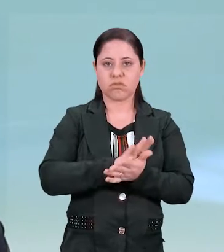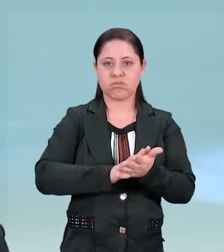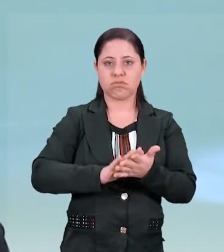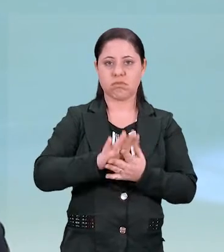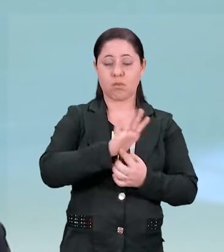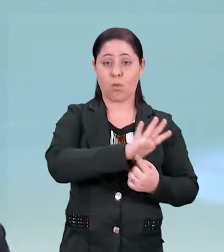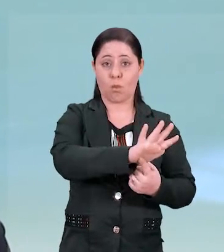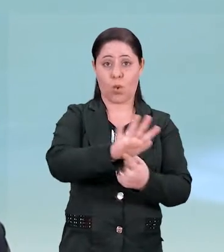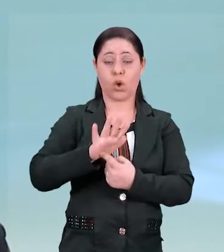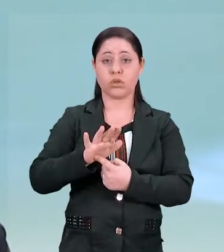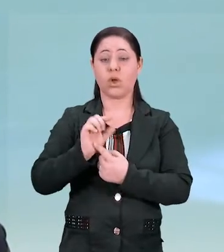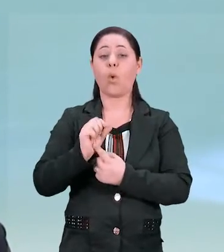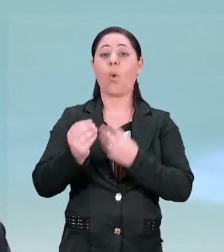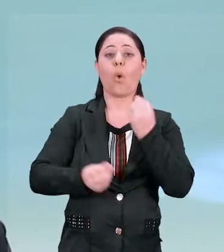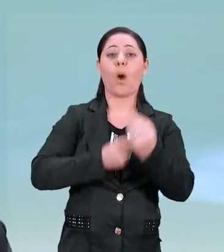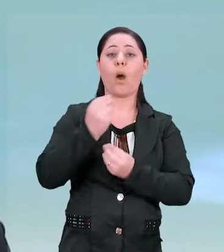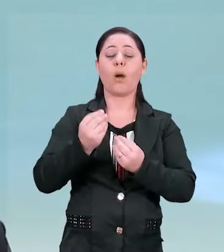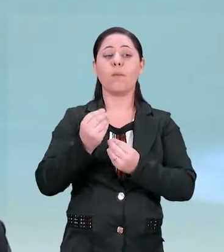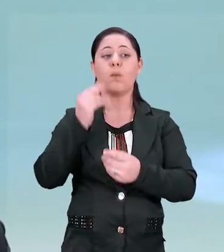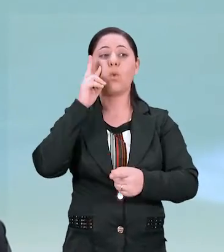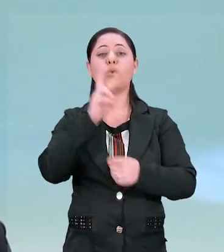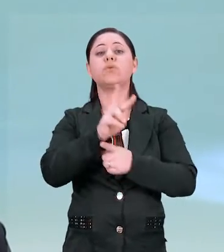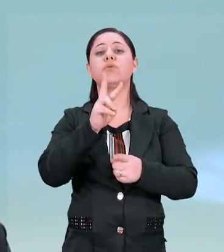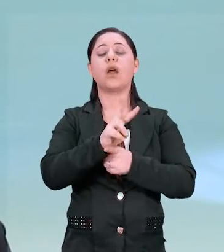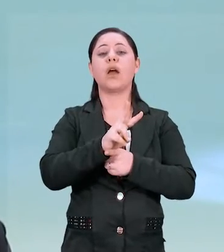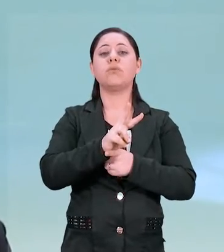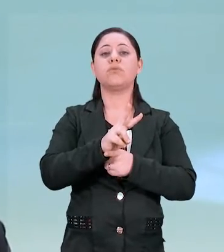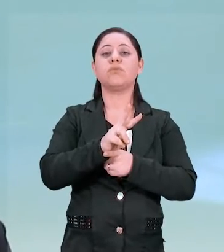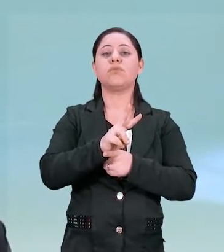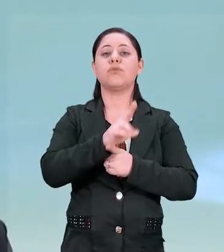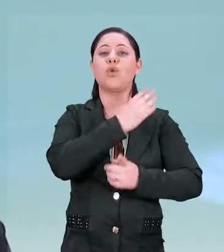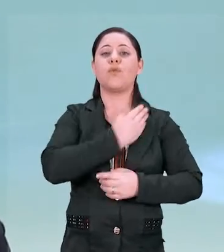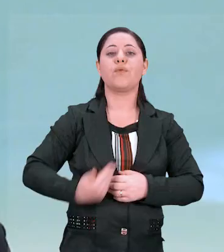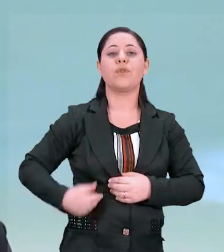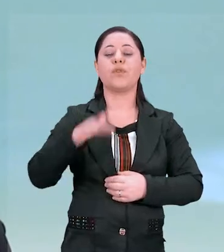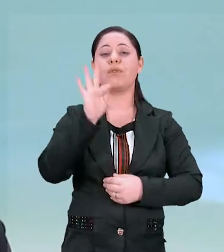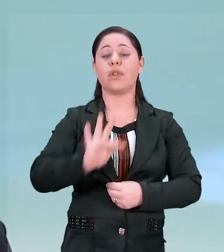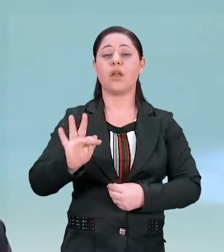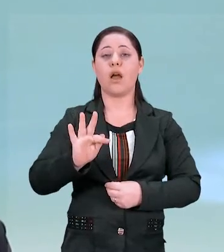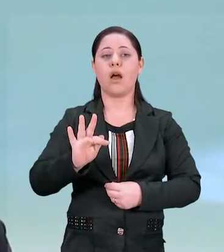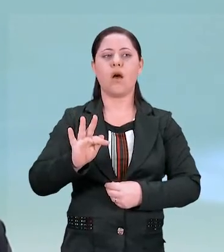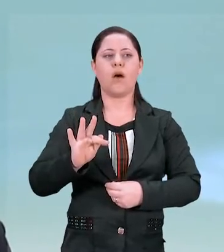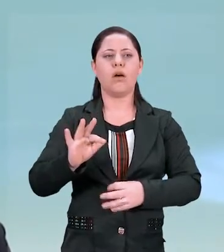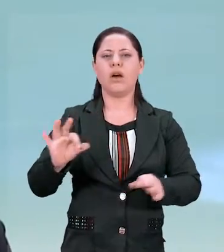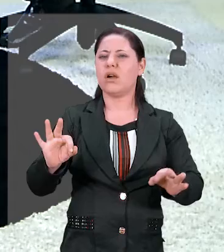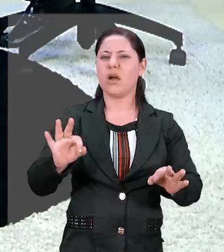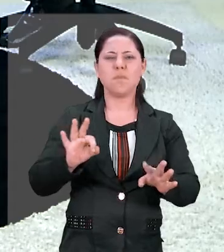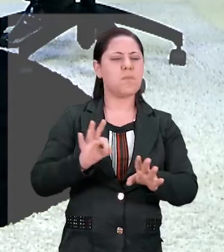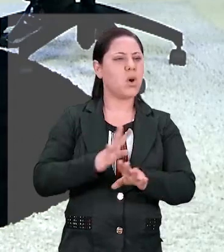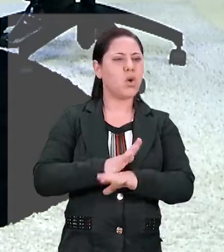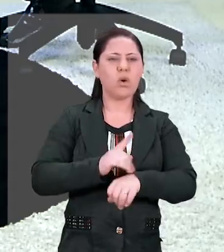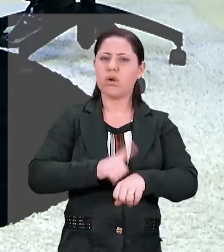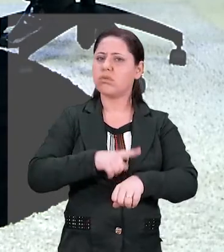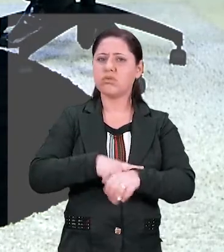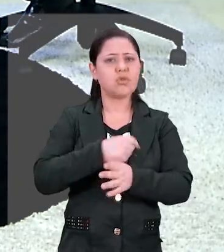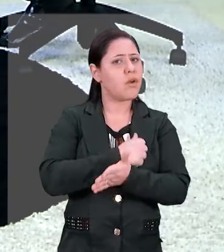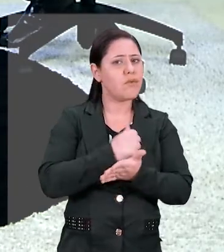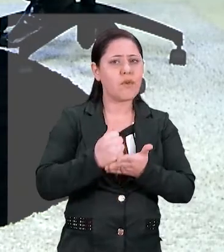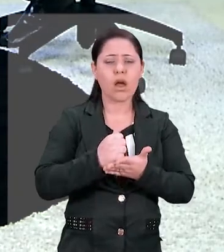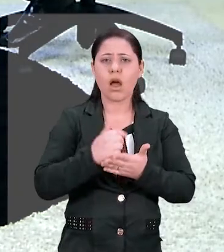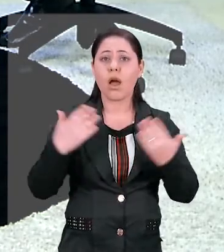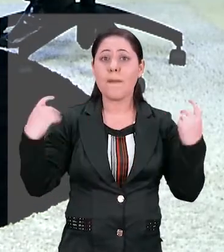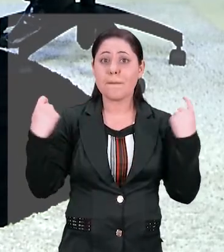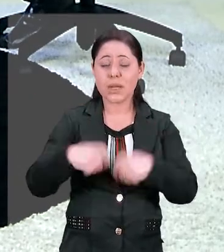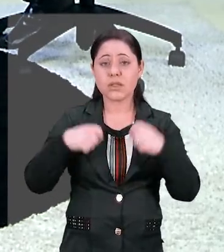federal dispensa ao Mato Grosso do Sul. Então, é mais do que passado a hora de Mato Grosso do Sul ser tratado como um